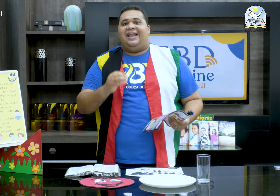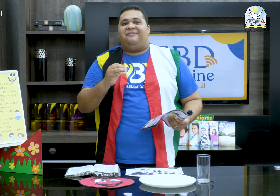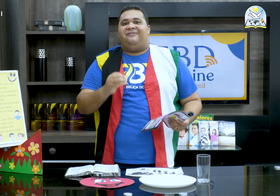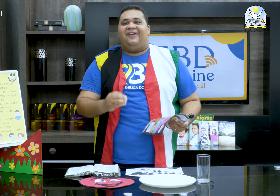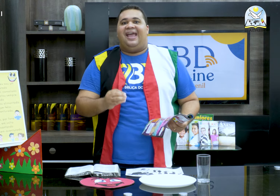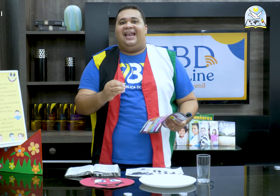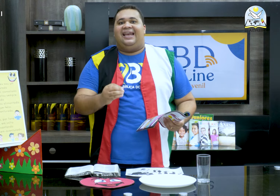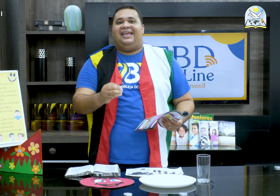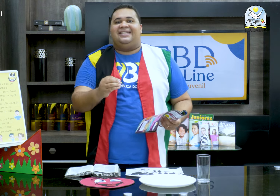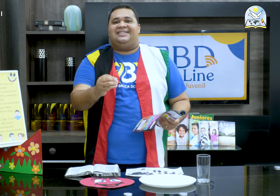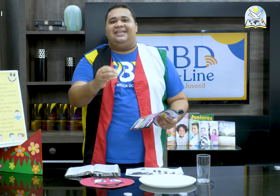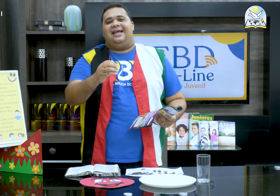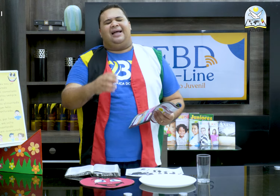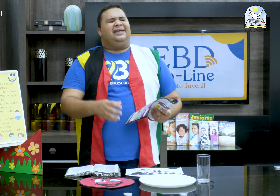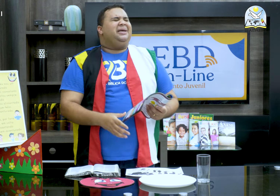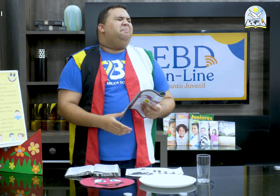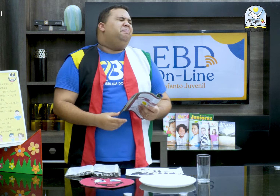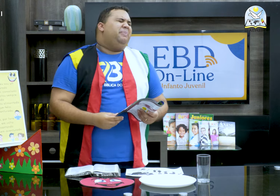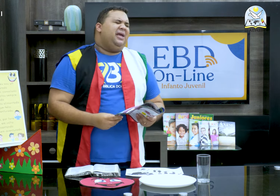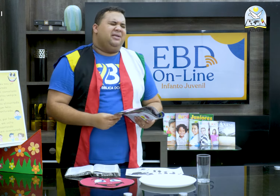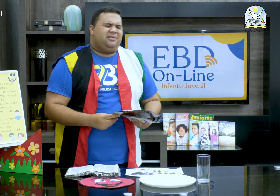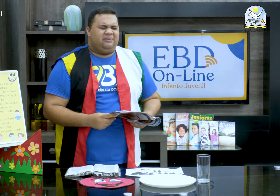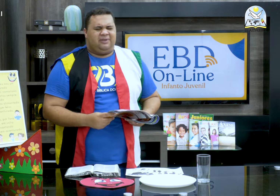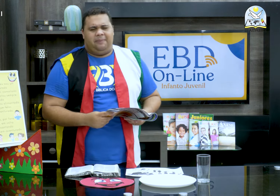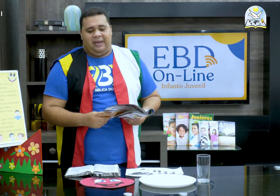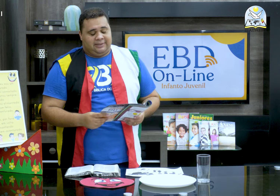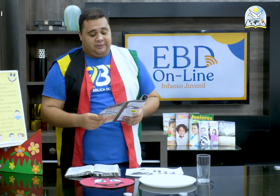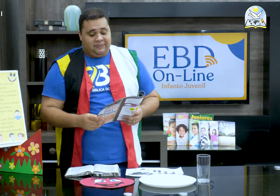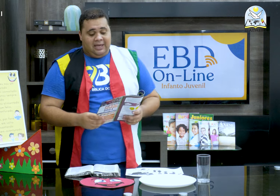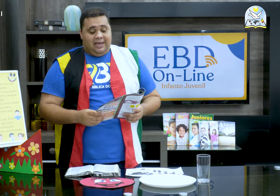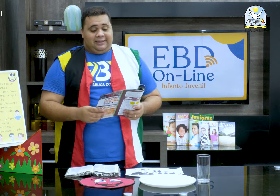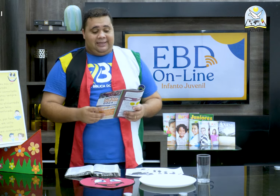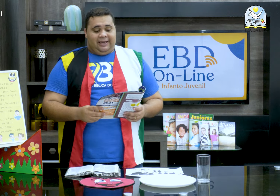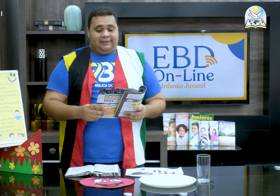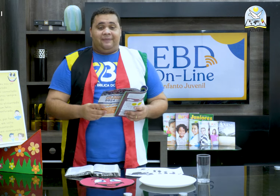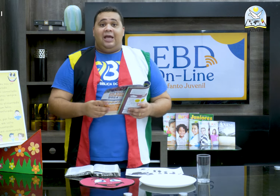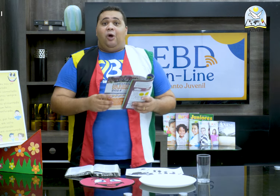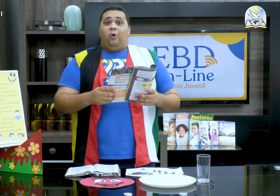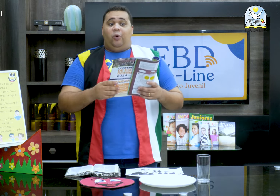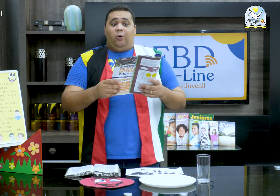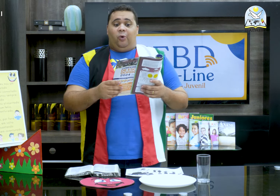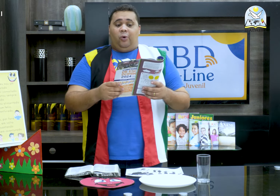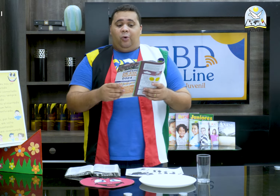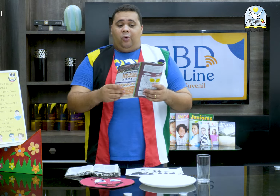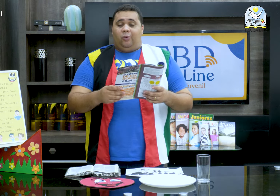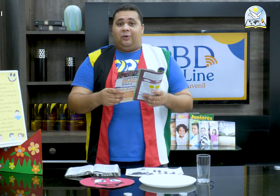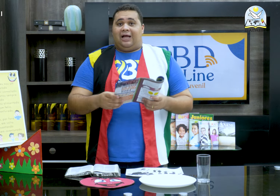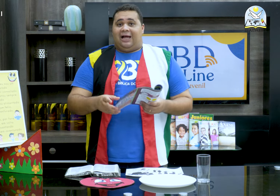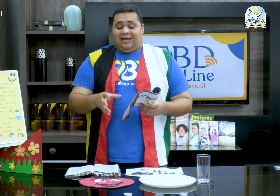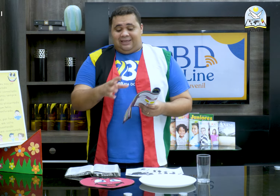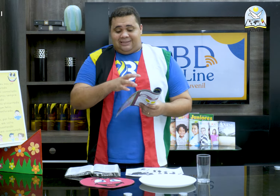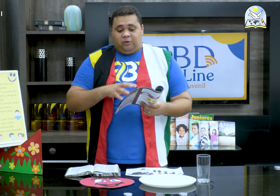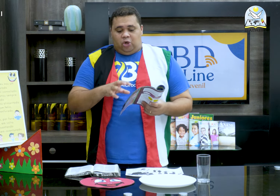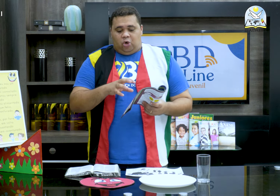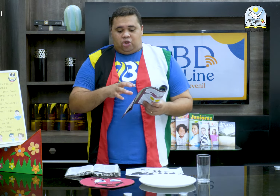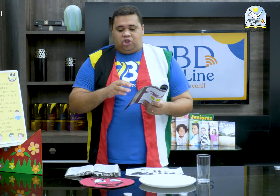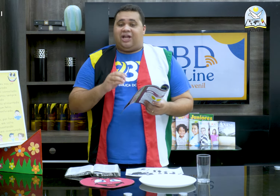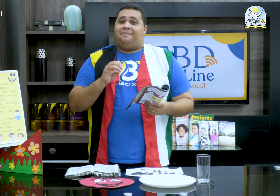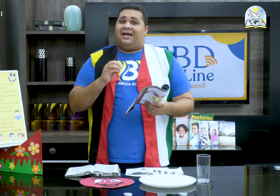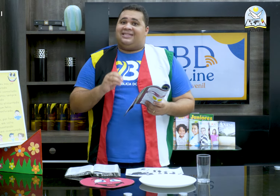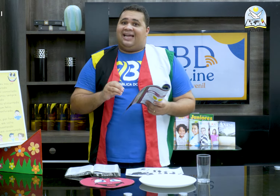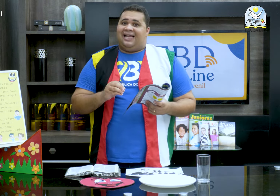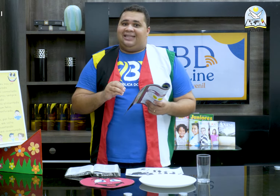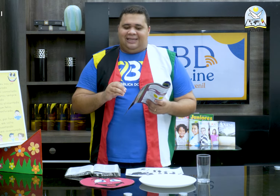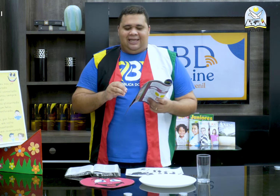verdadeira felicidade Que bênção que bênção gente o a lição de hoje